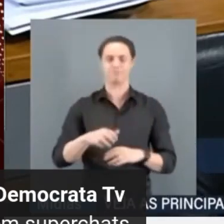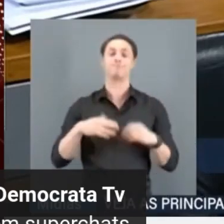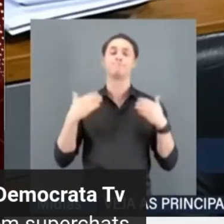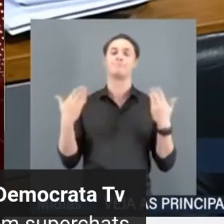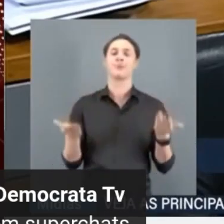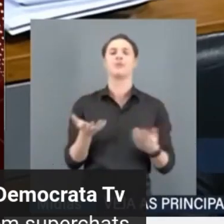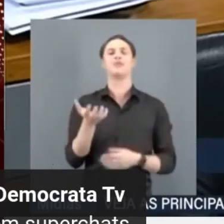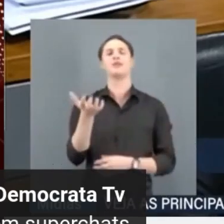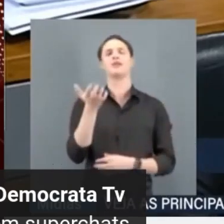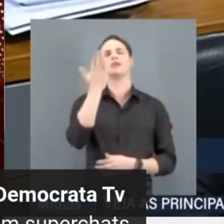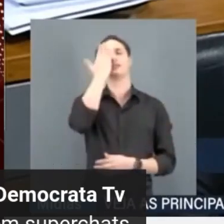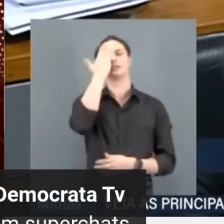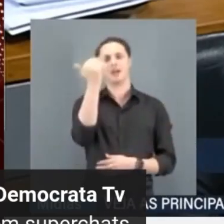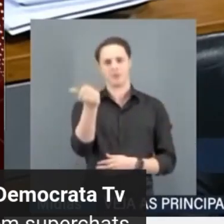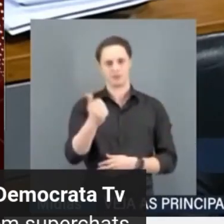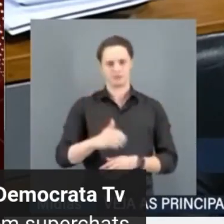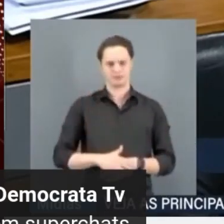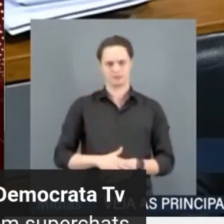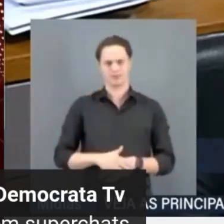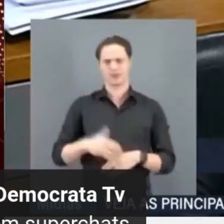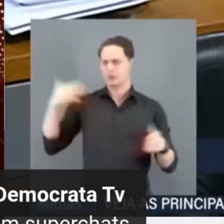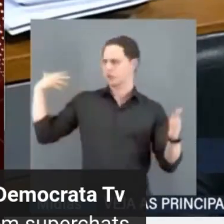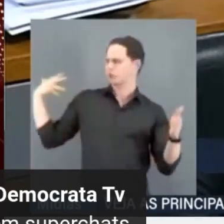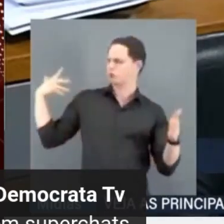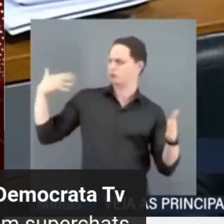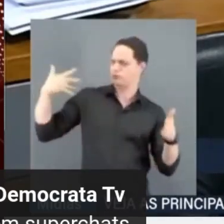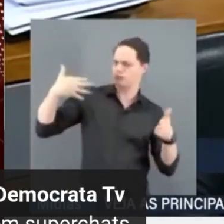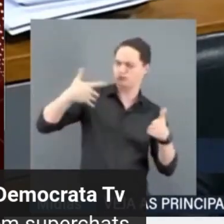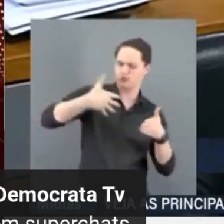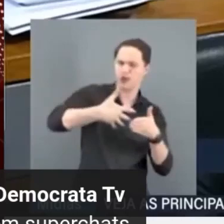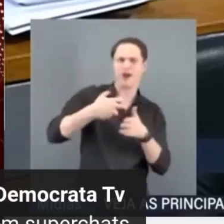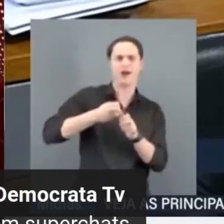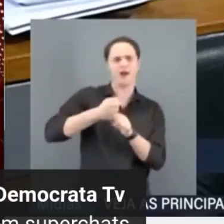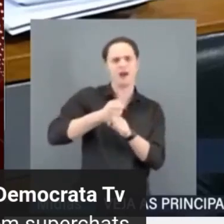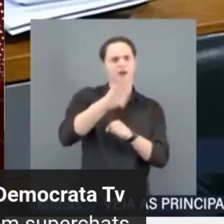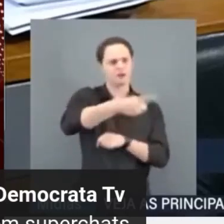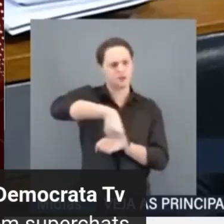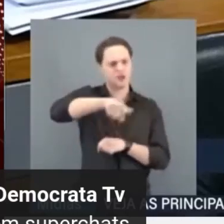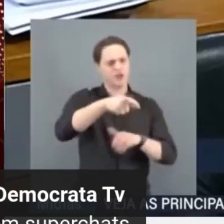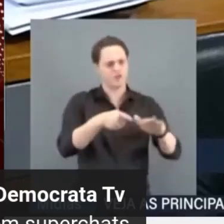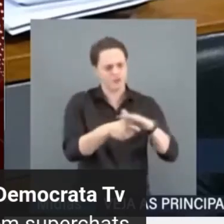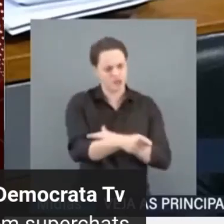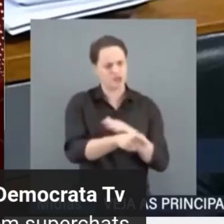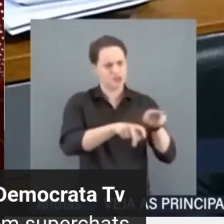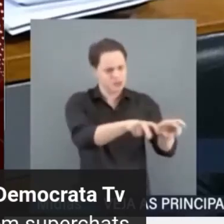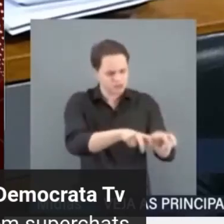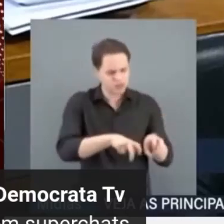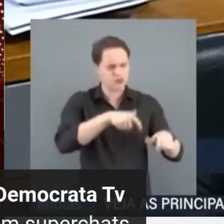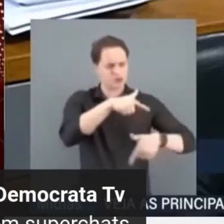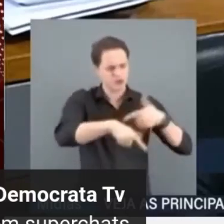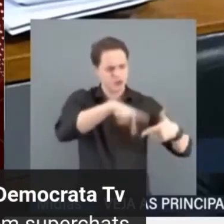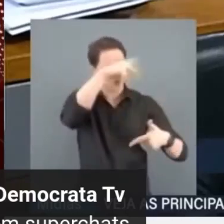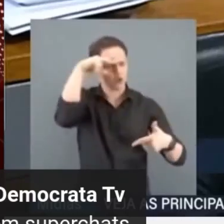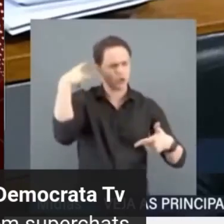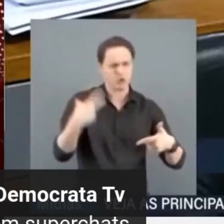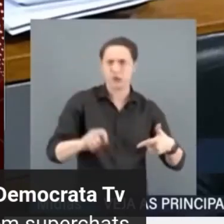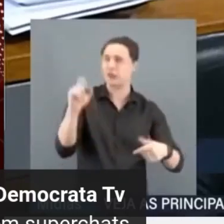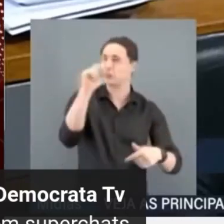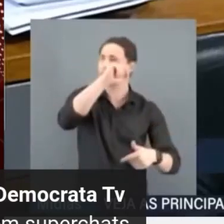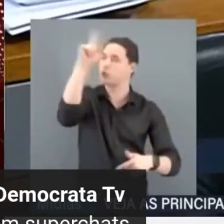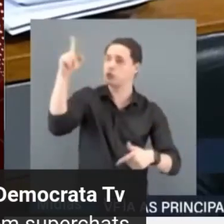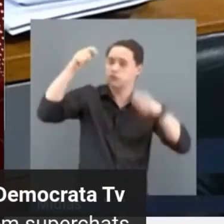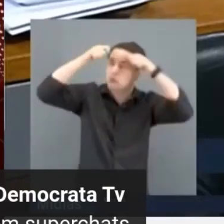senhor, durante todos esses anos que vocês produziram, investiram, trabalharam duro, de sol a sol